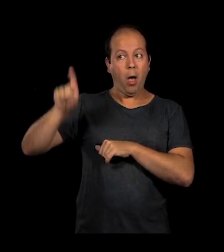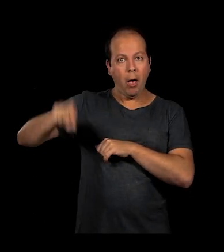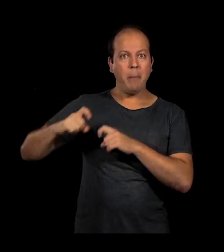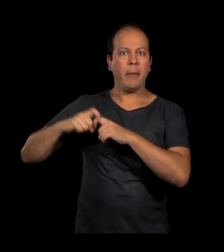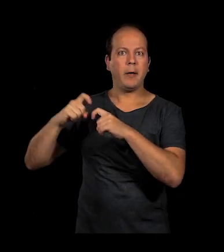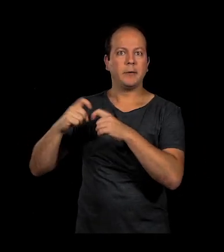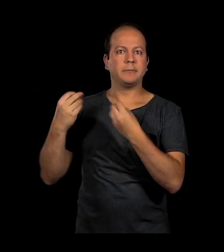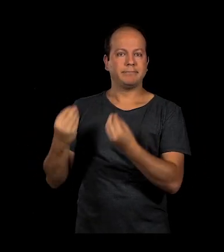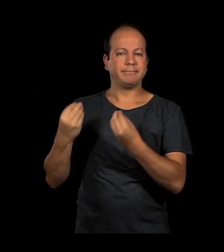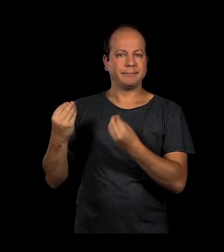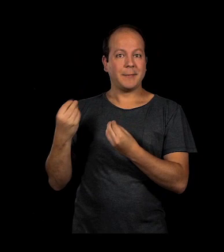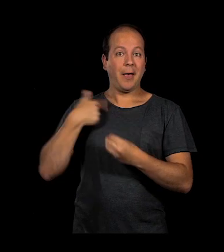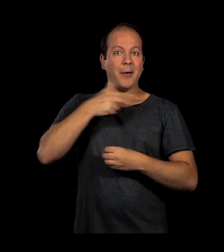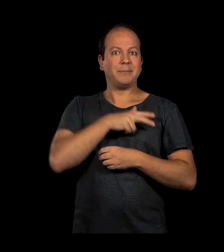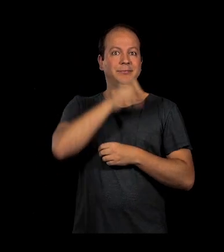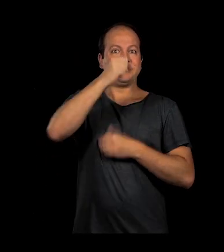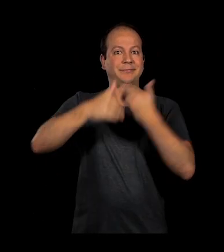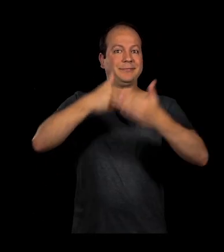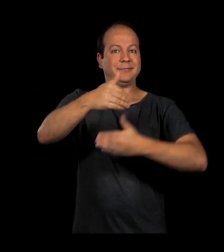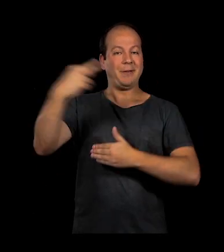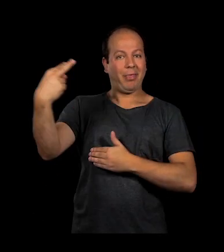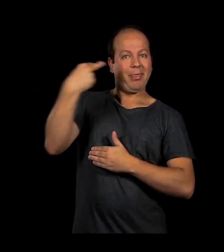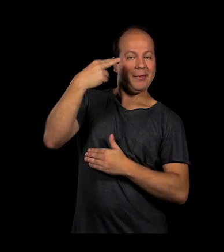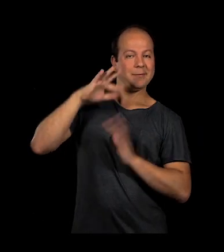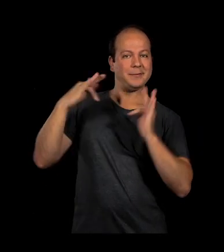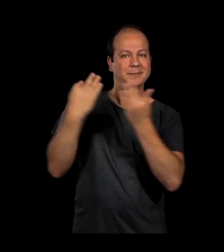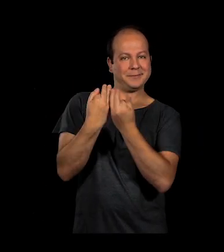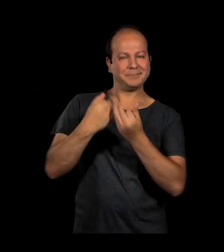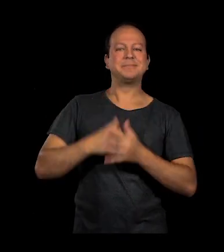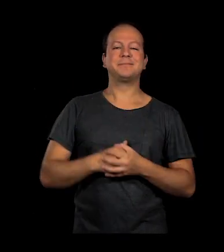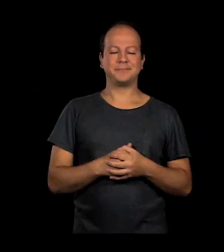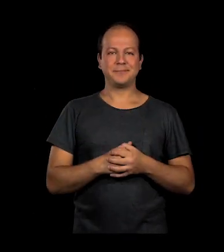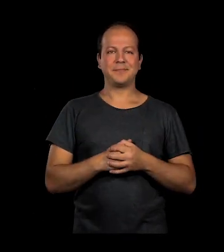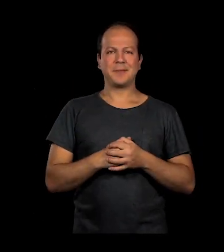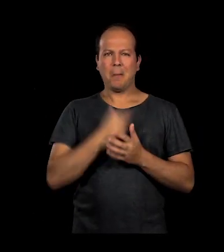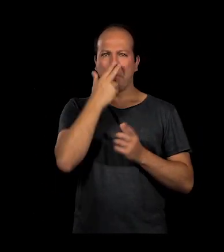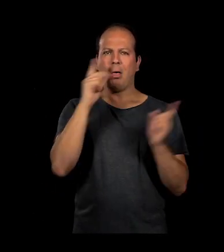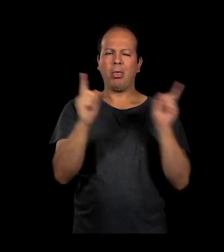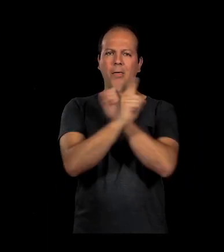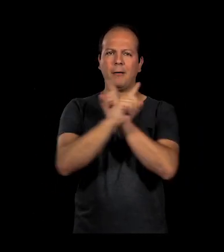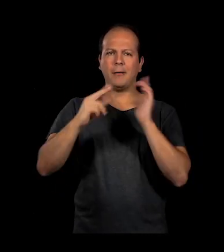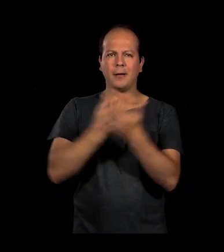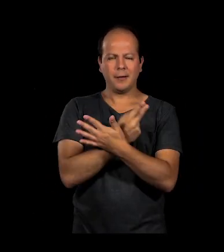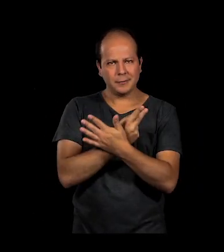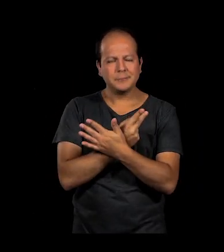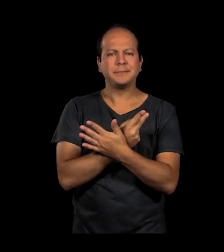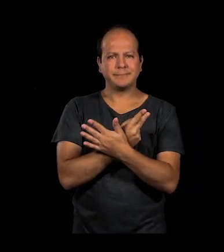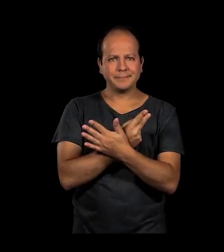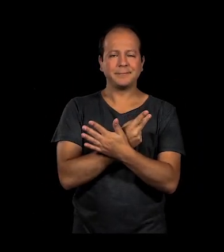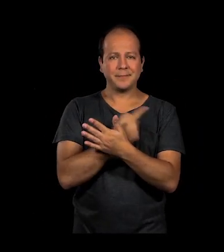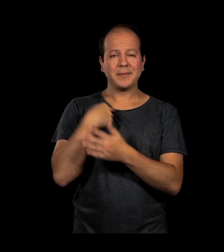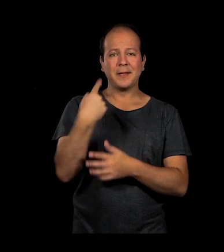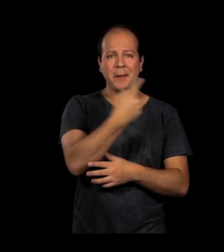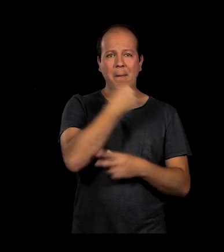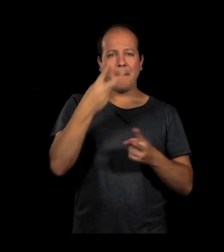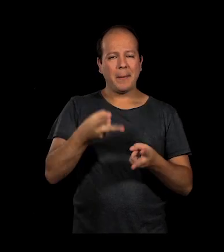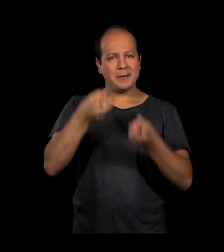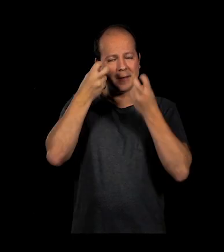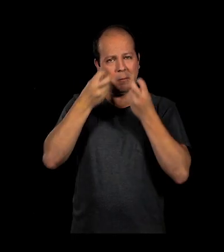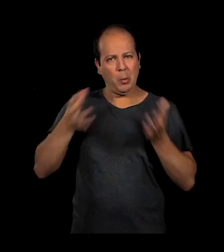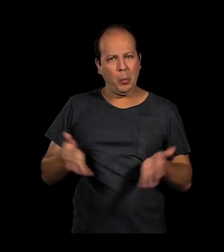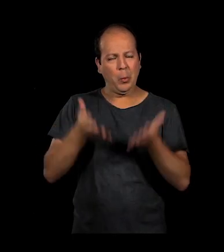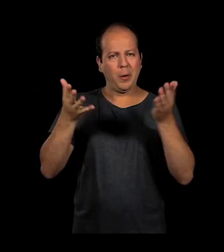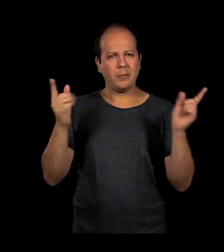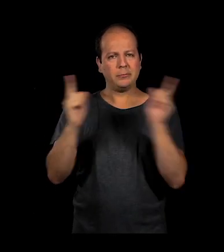e deu bem por aí os valores estão errados nos jogadores que a gente que a gente tem